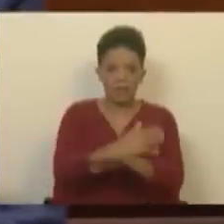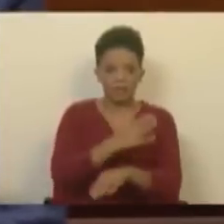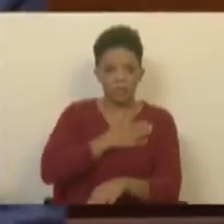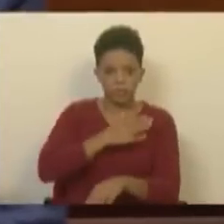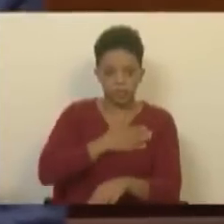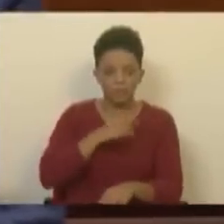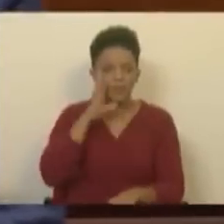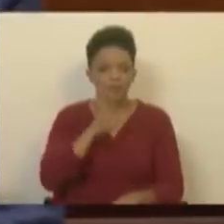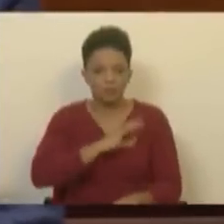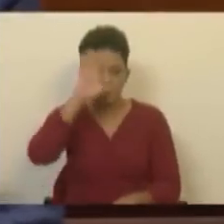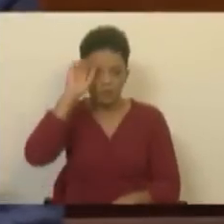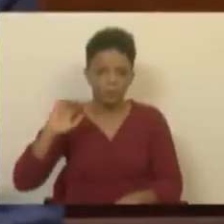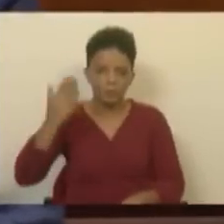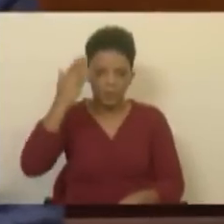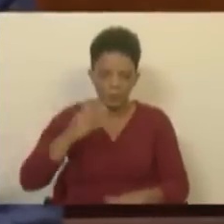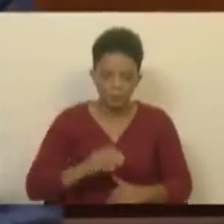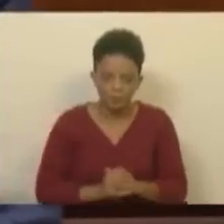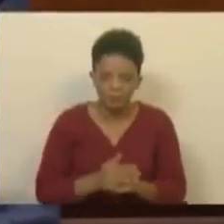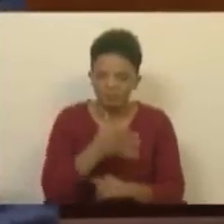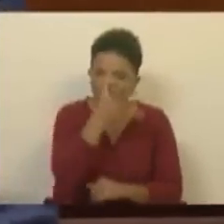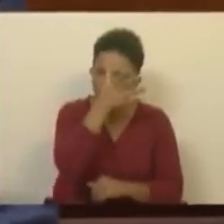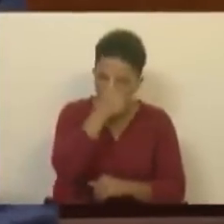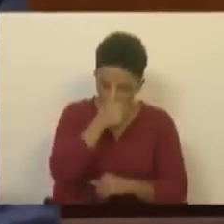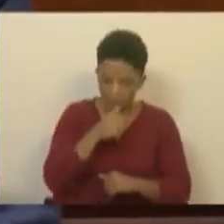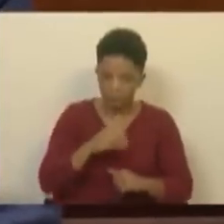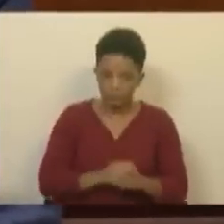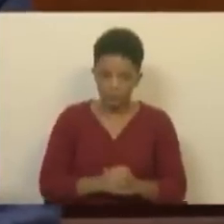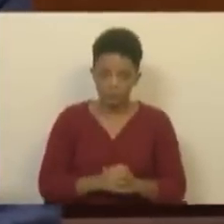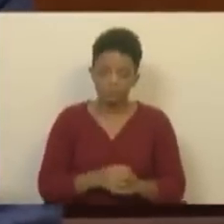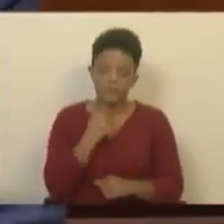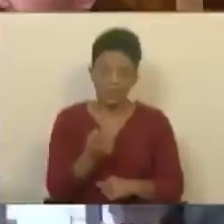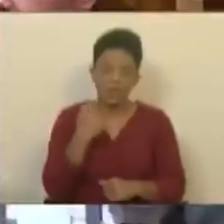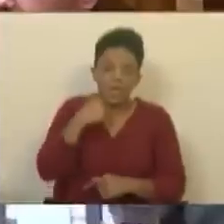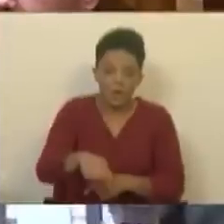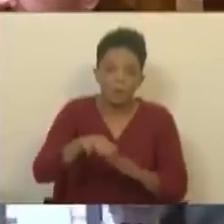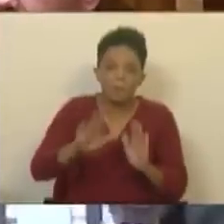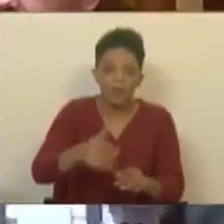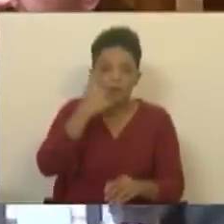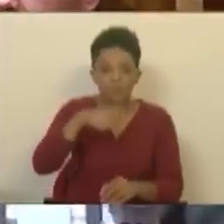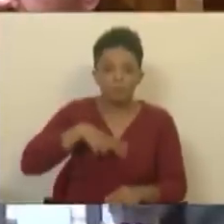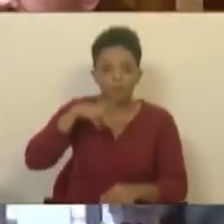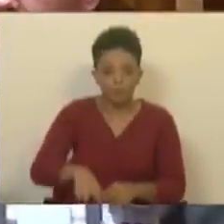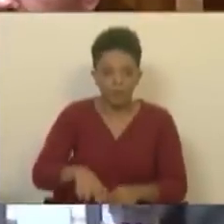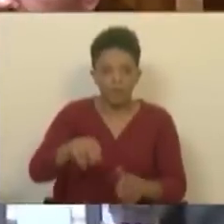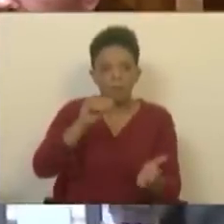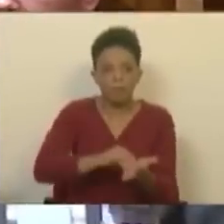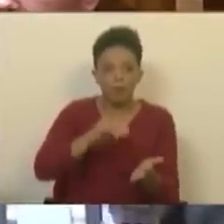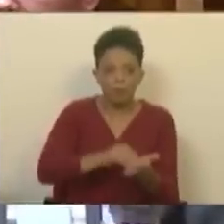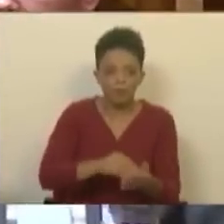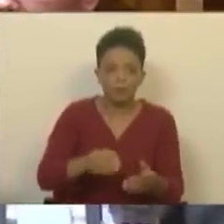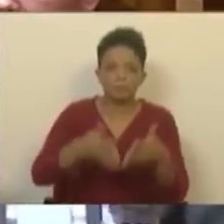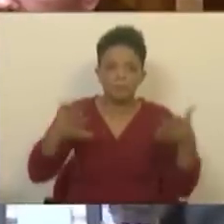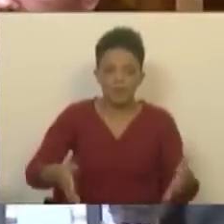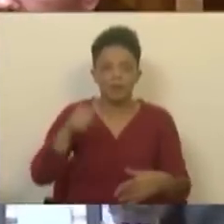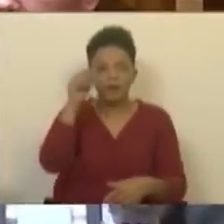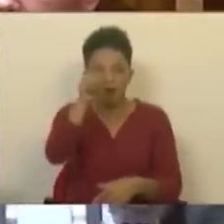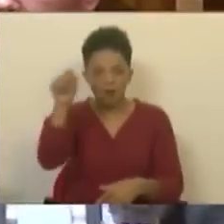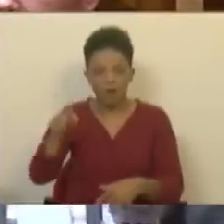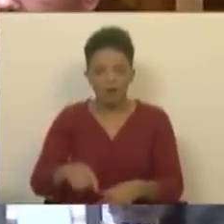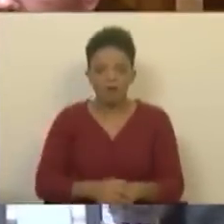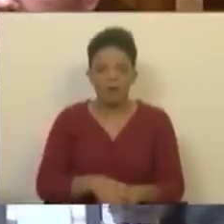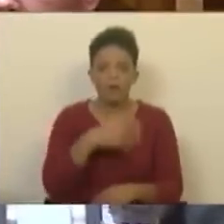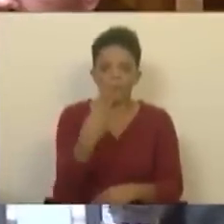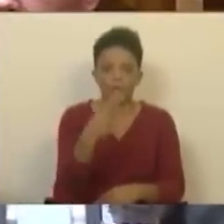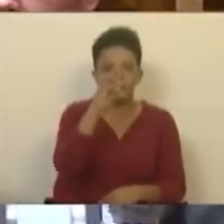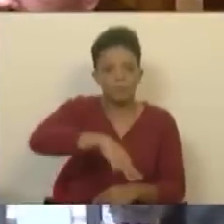senhor Ministro infelizmente e por muito diga que não os portugueses que estão mais pobres existem quatro